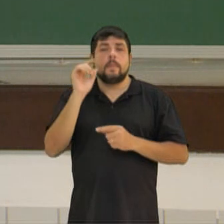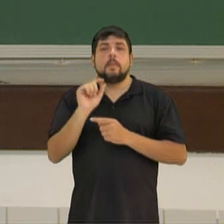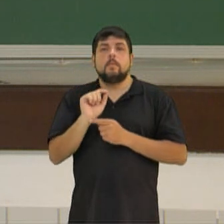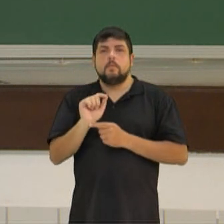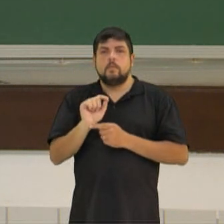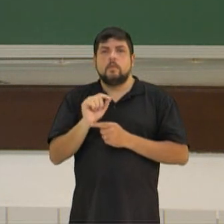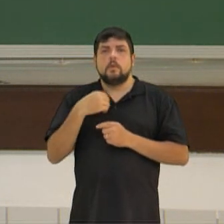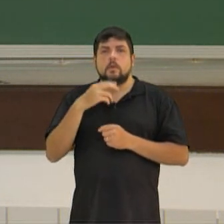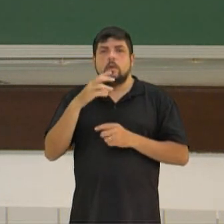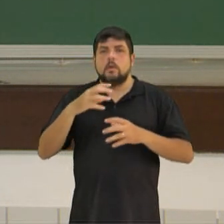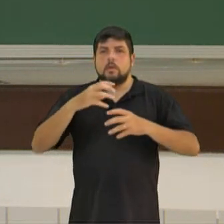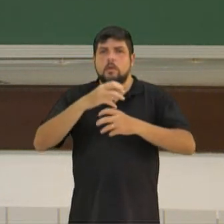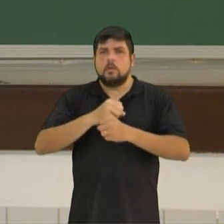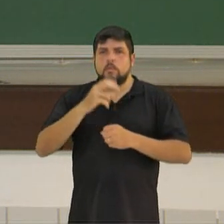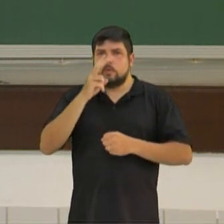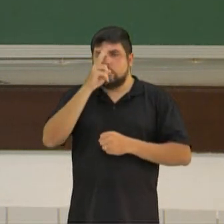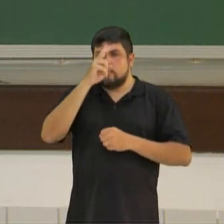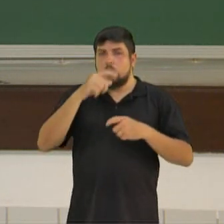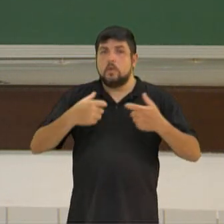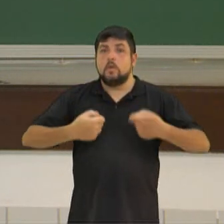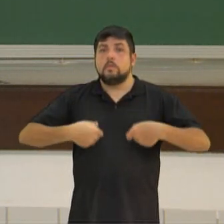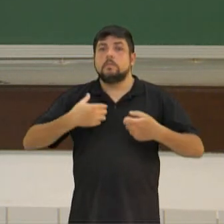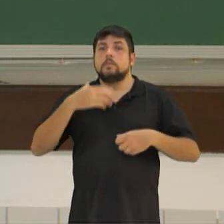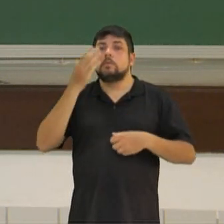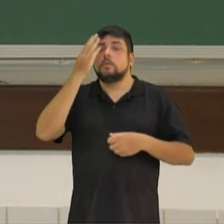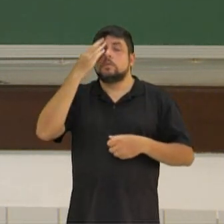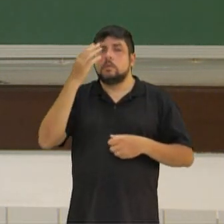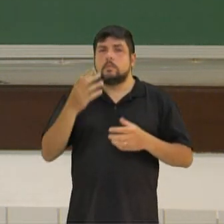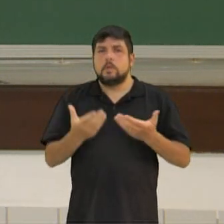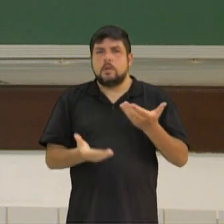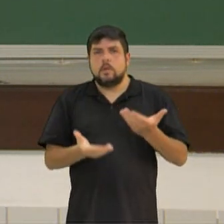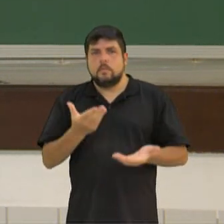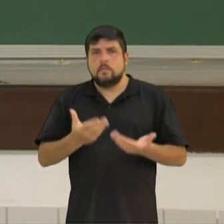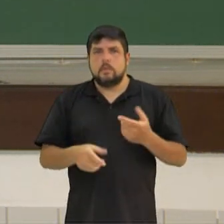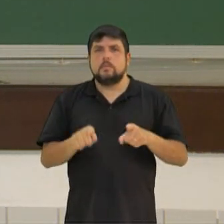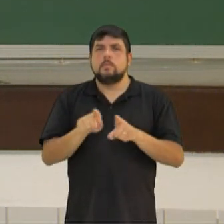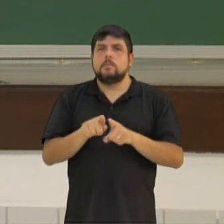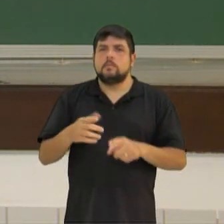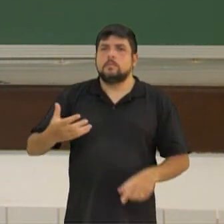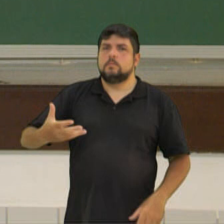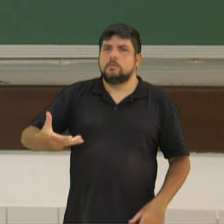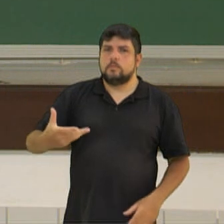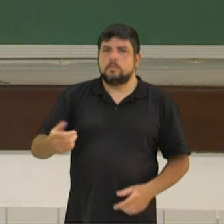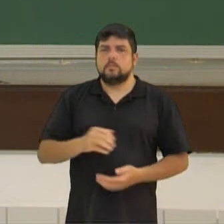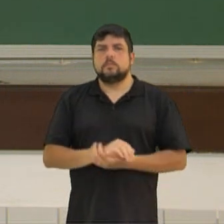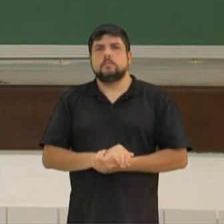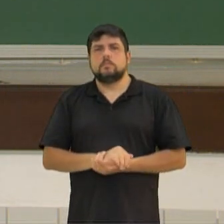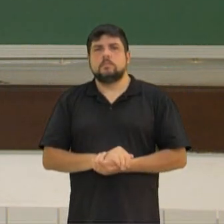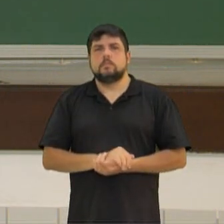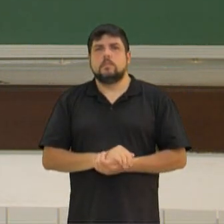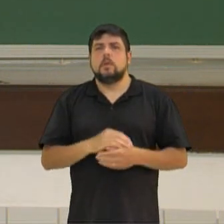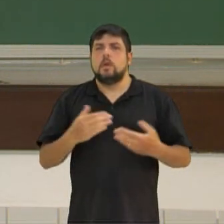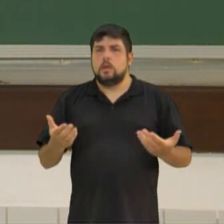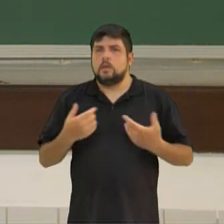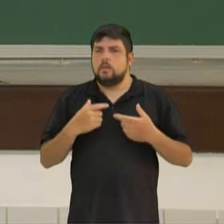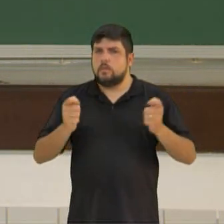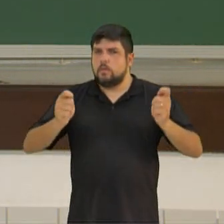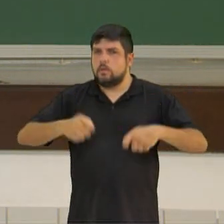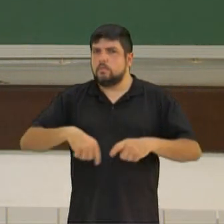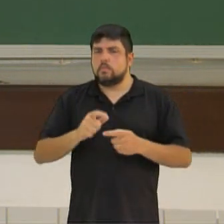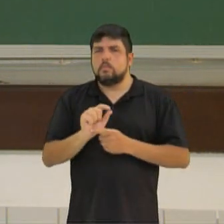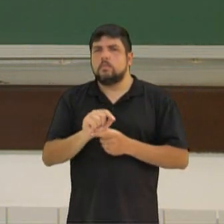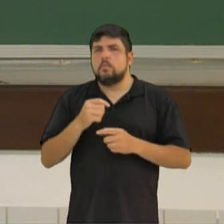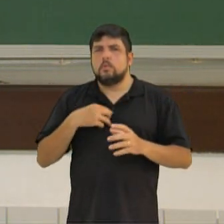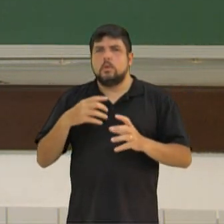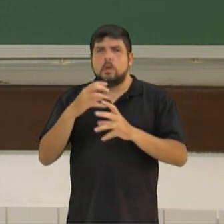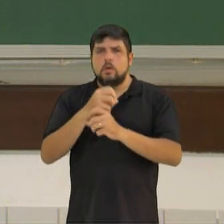para calcular, então, é preciso conhecer a massa e também a aceleração daquele objeto, tá? Então, é possível